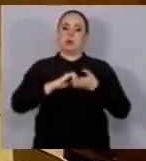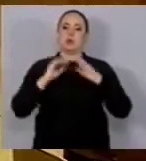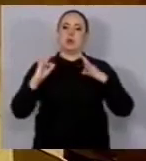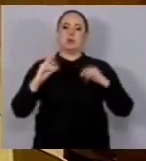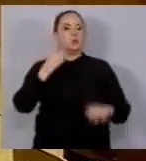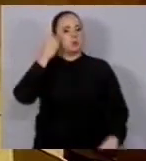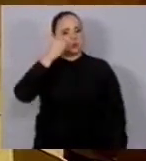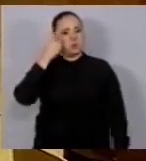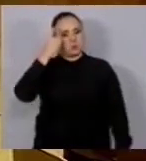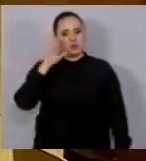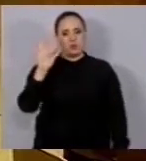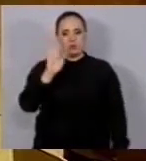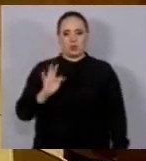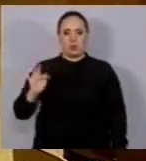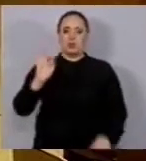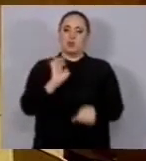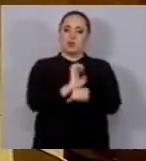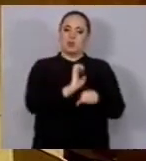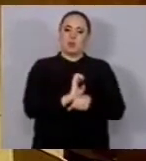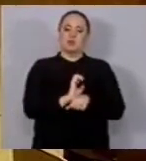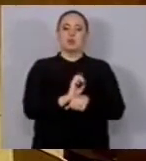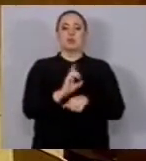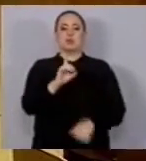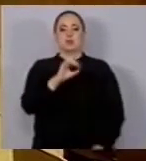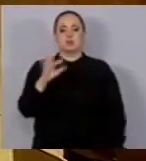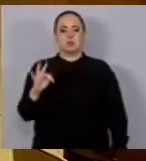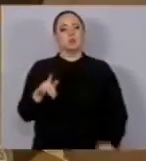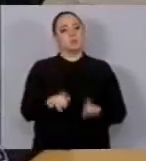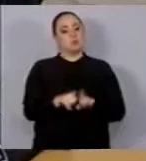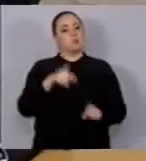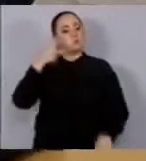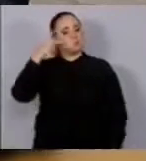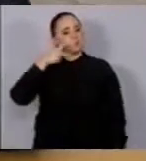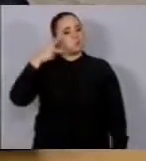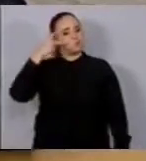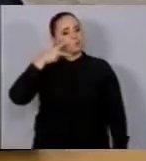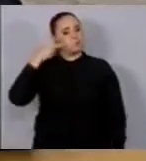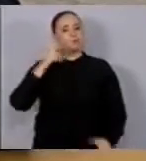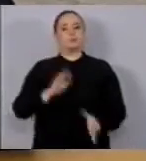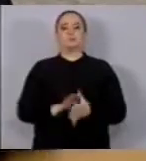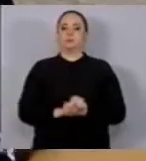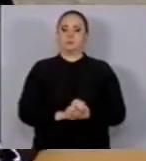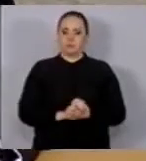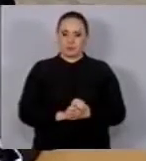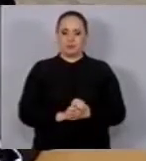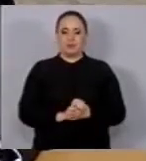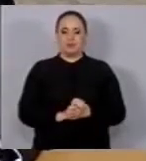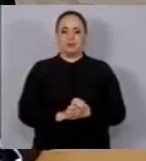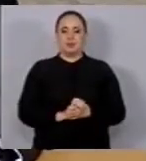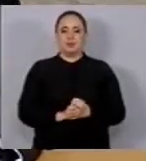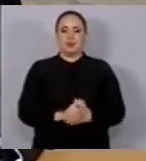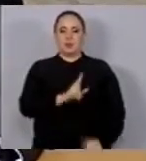os deputados federais, estaduais, distritais e vereadores. Em nome dos